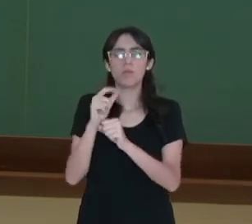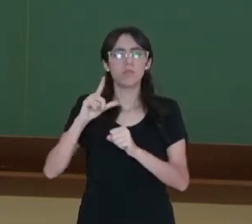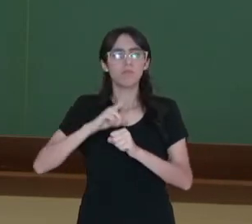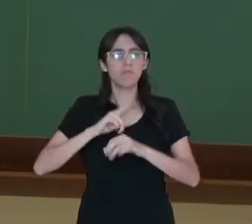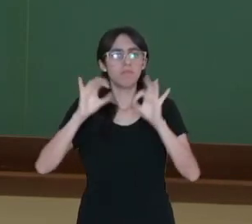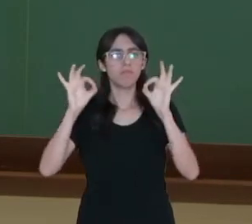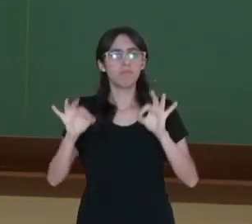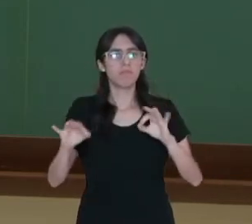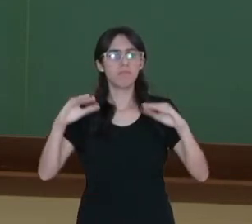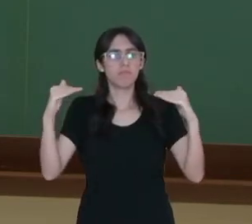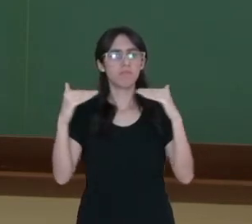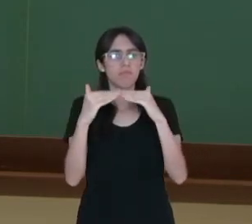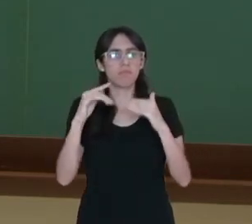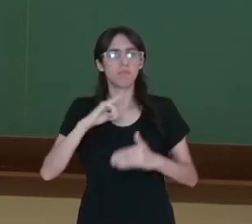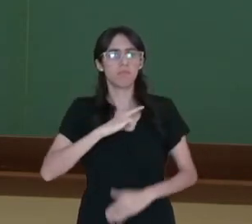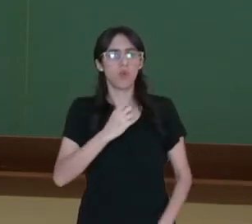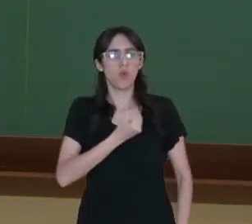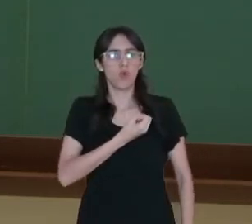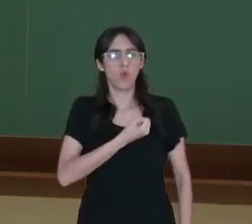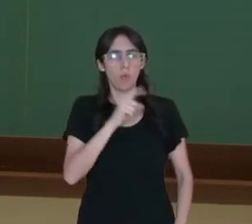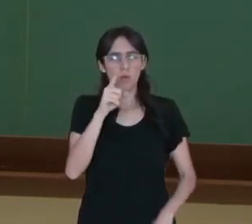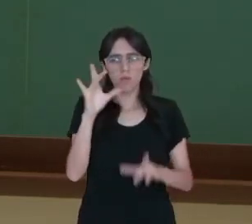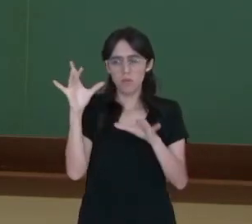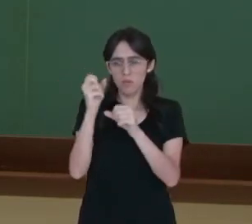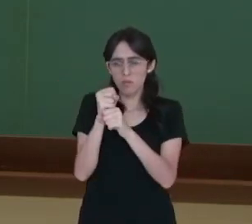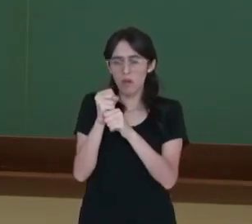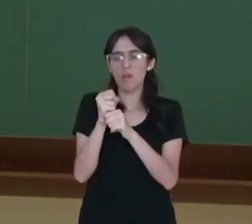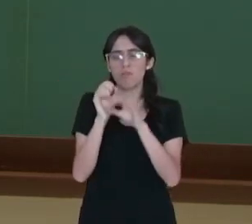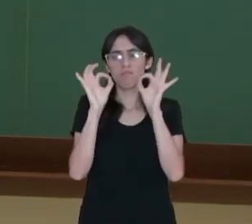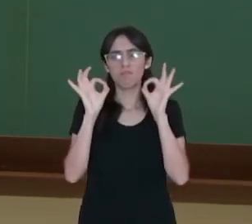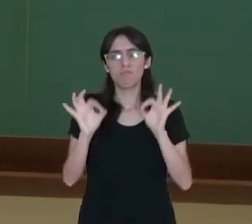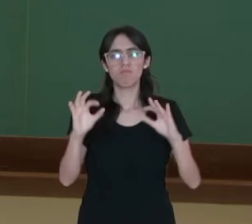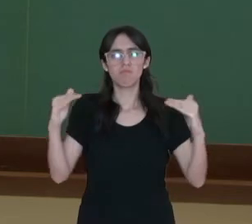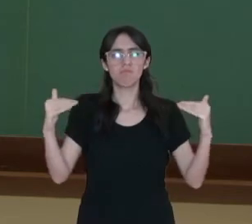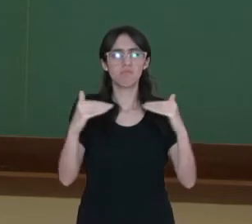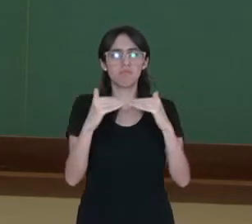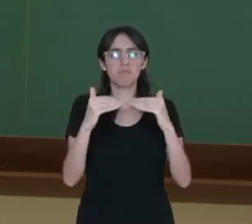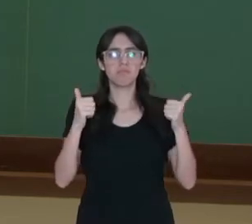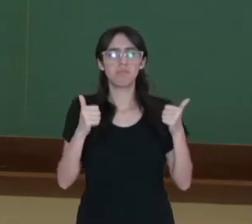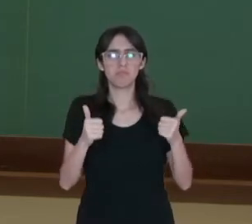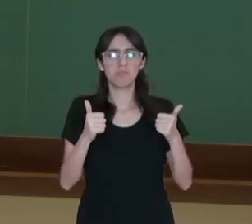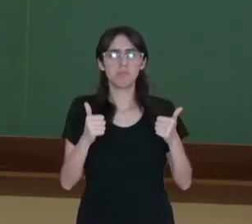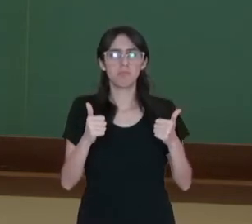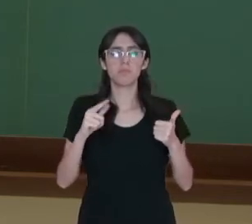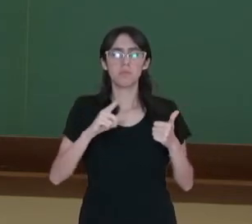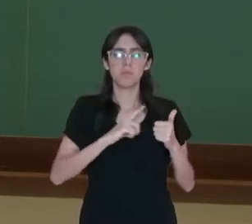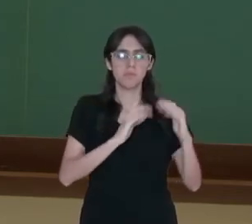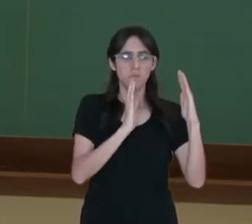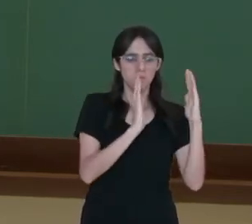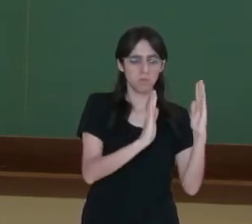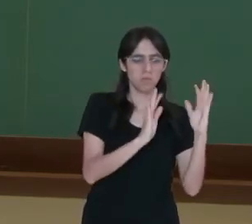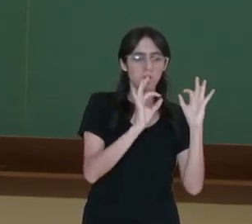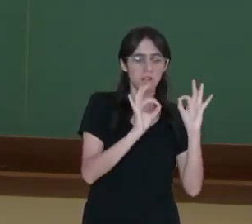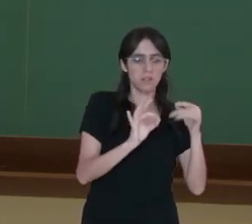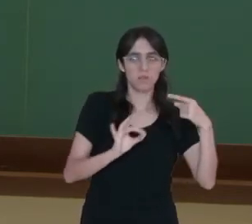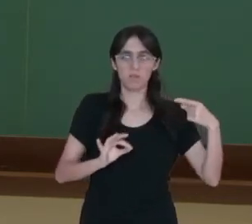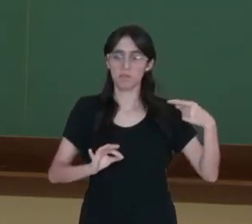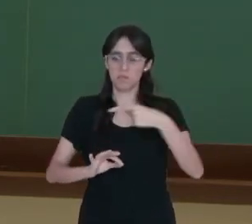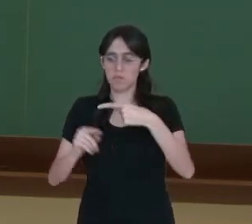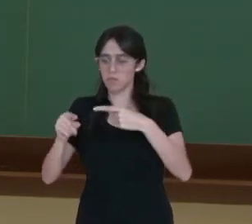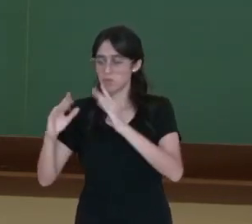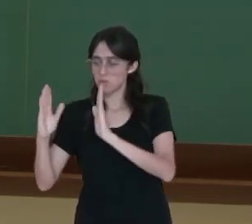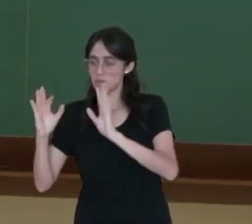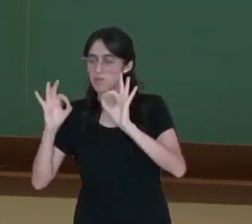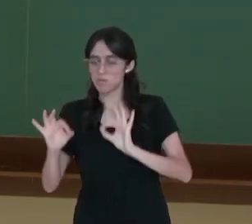que são os números pequenininhos ali nas fórmulas, eles estão na proporção adequada. Tudo que eu tenho de um lado da seta está do outro lado da seta